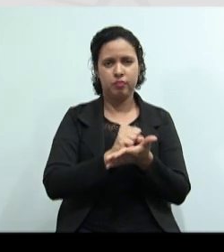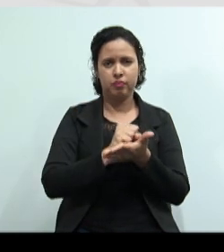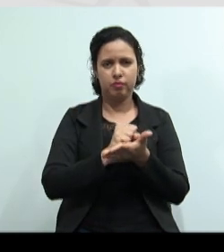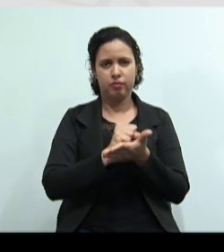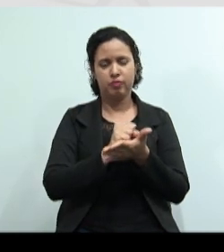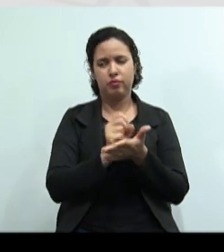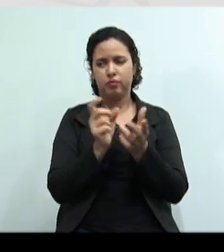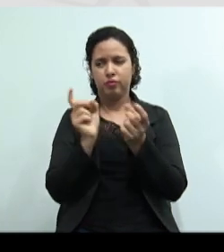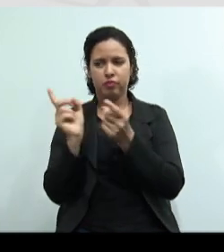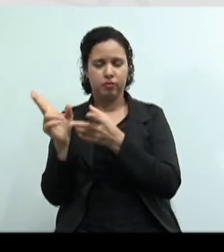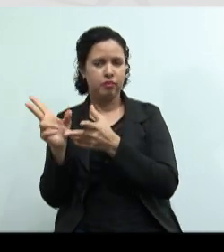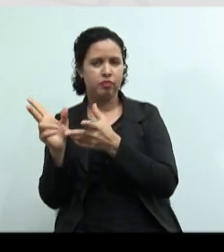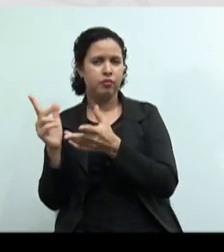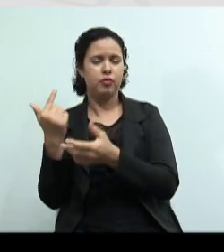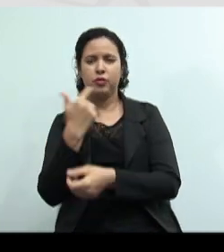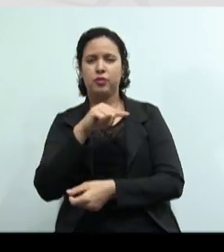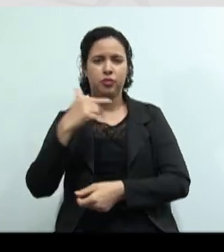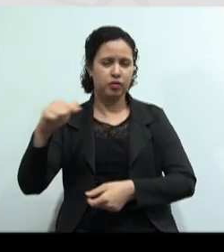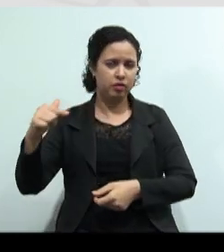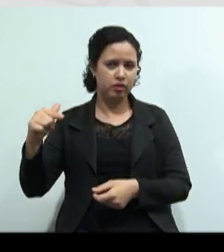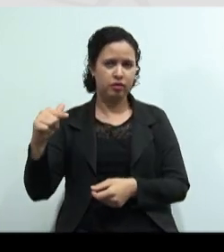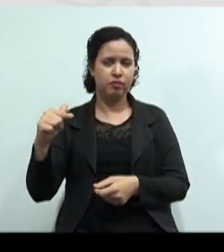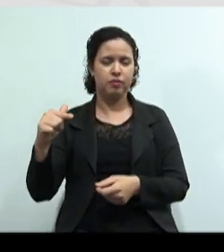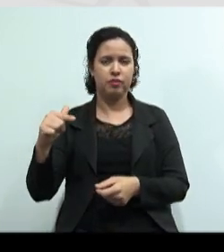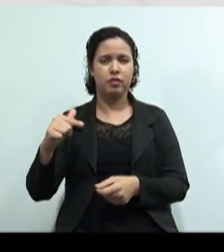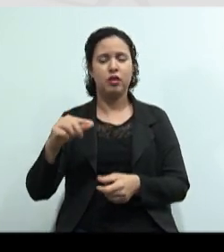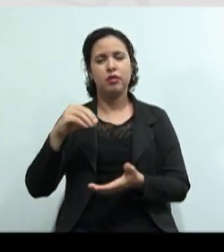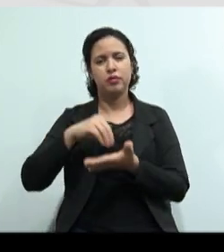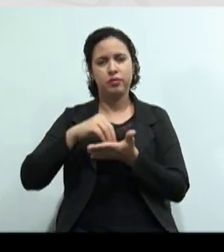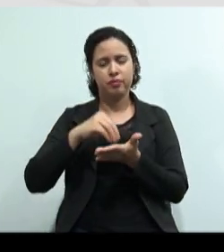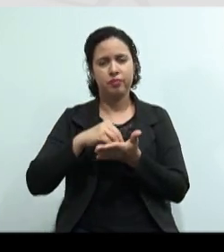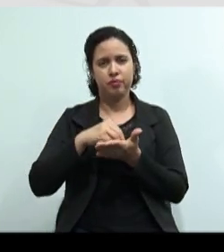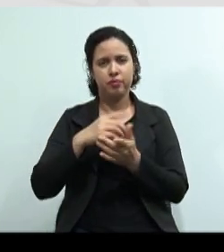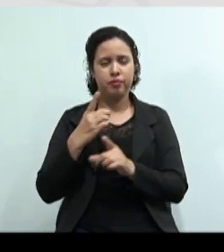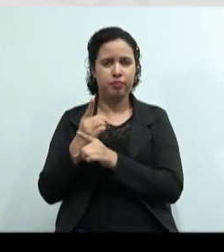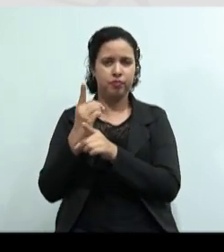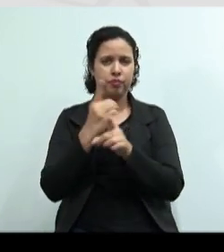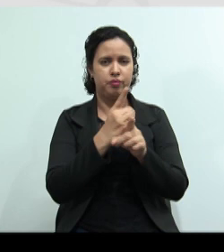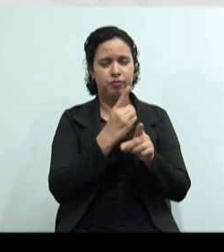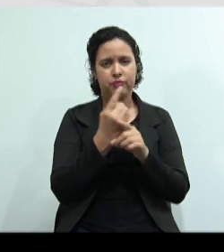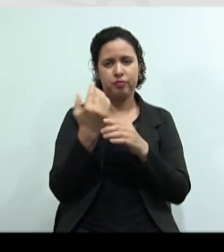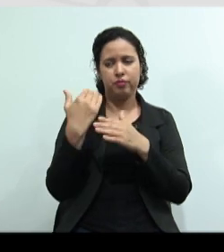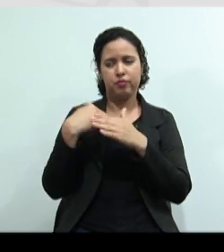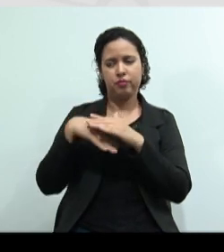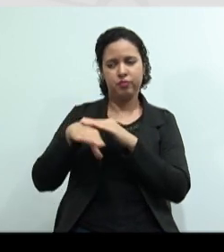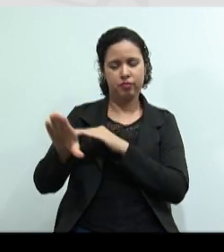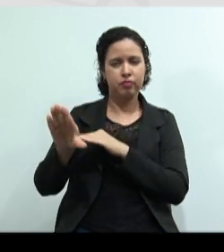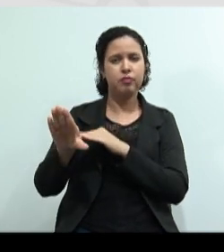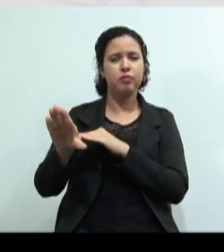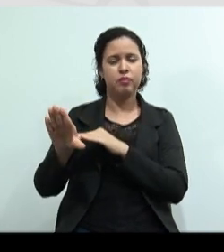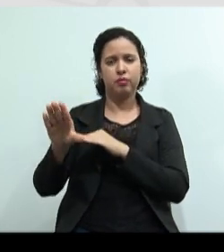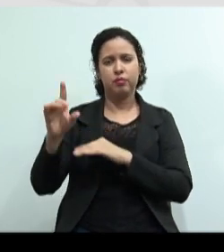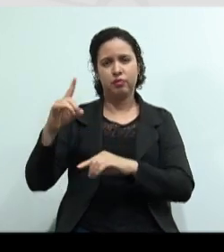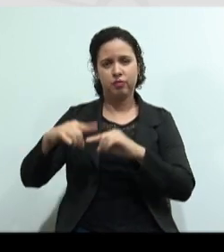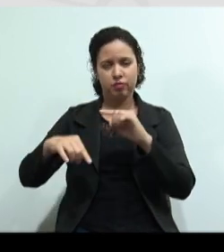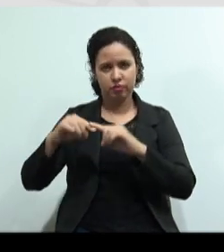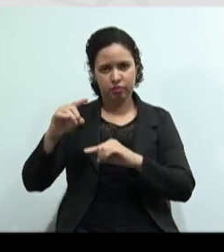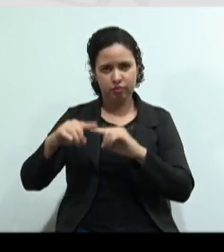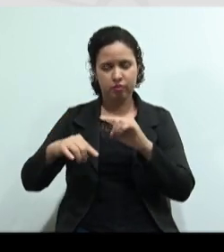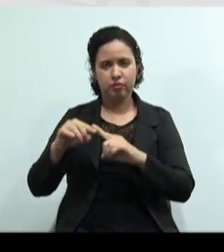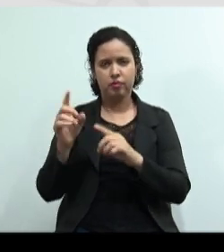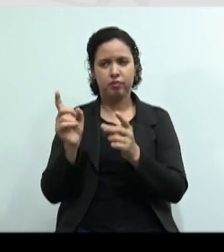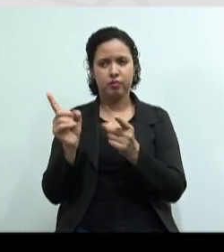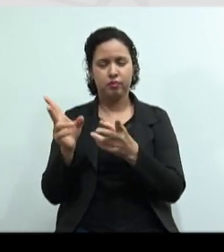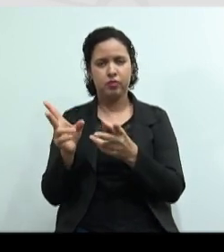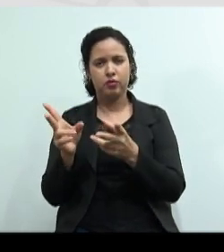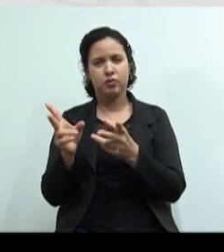realização da venda. Ou seja, ele deixa de detectar as saídas de mercadorias não motivadas por vendas, tais como roubos e perdas.